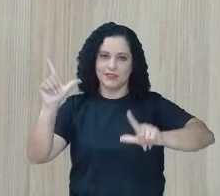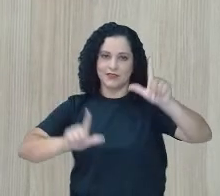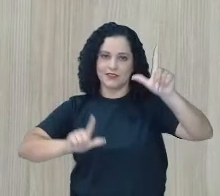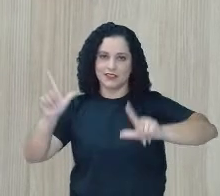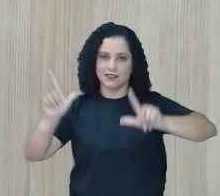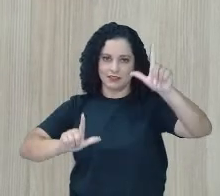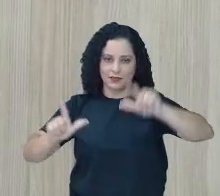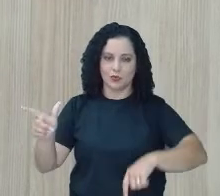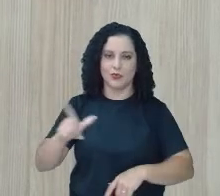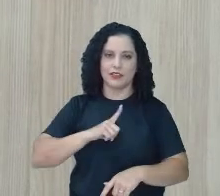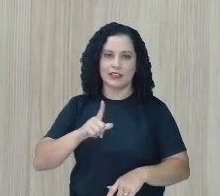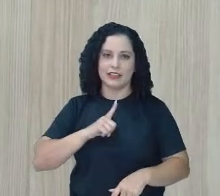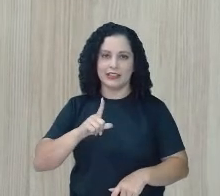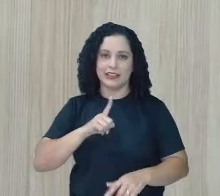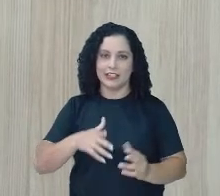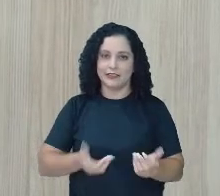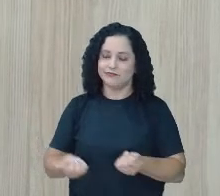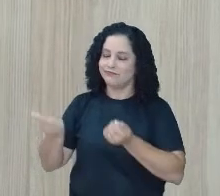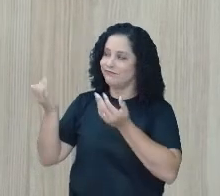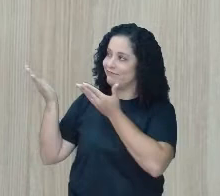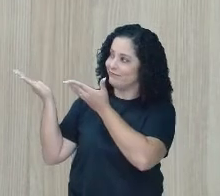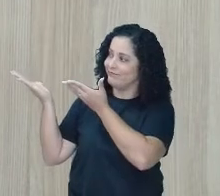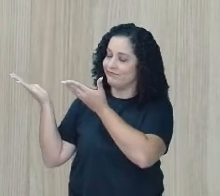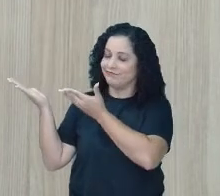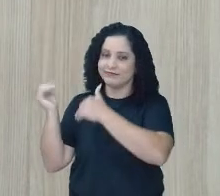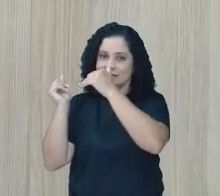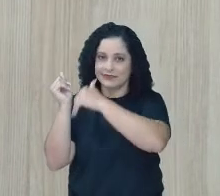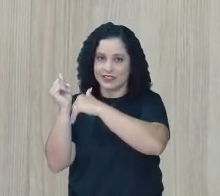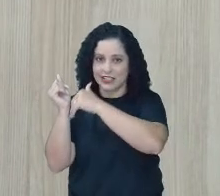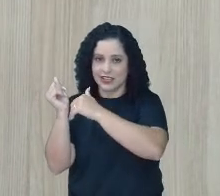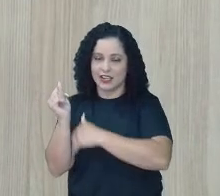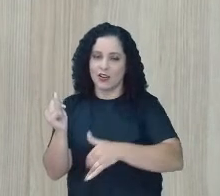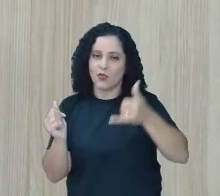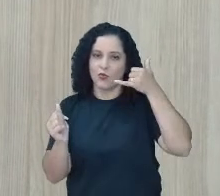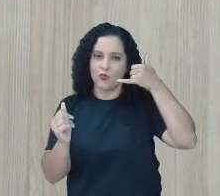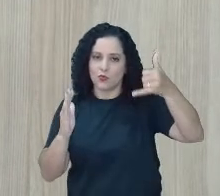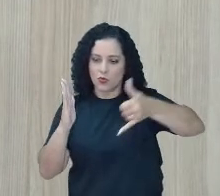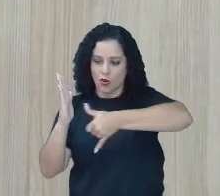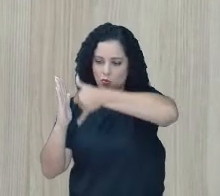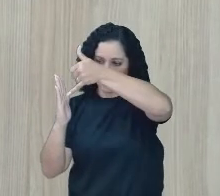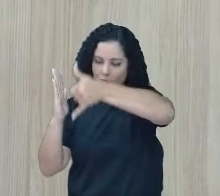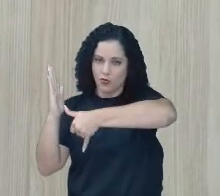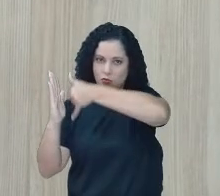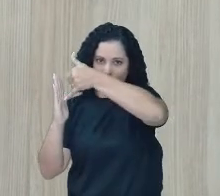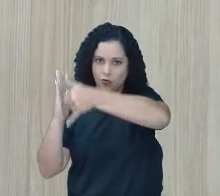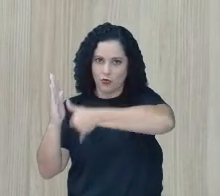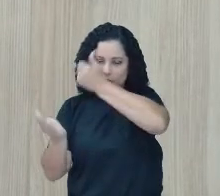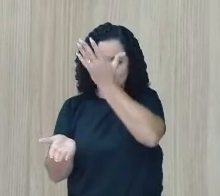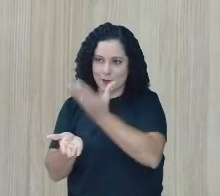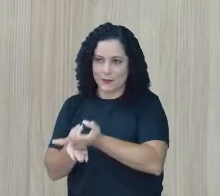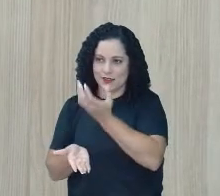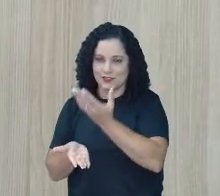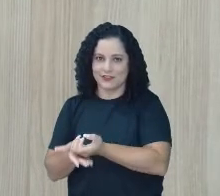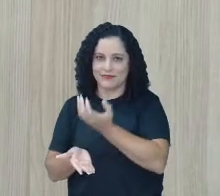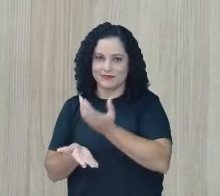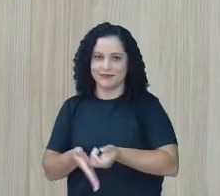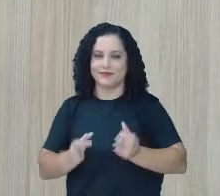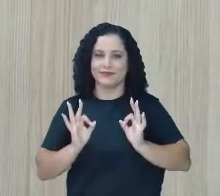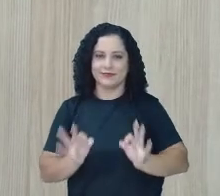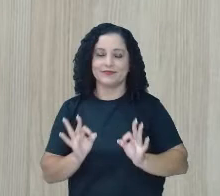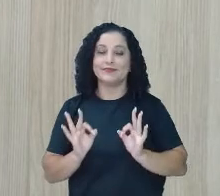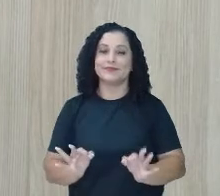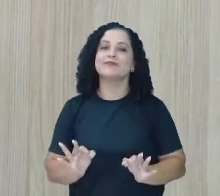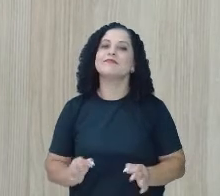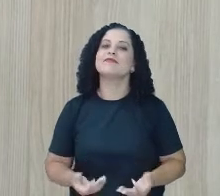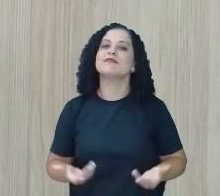2 QR Codes, você vai pegar o seu celular e vai direcionar para o QR Code do seu sistema operacional, certo?